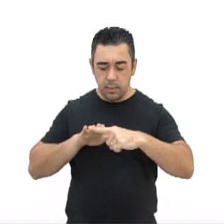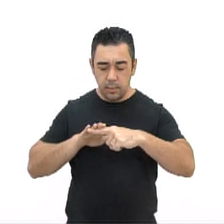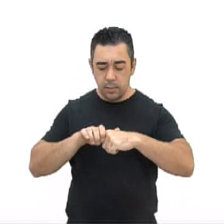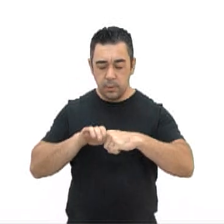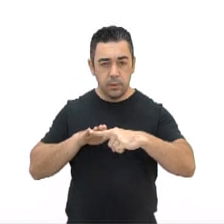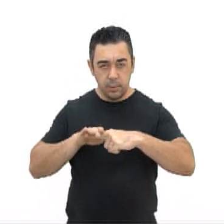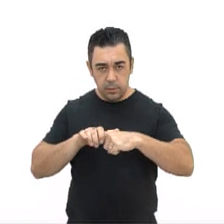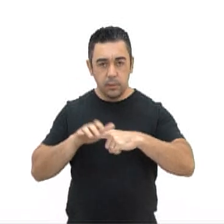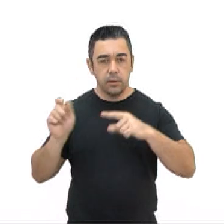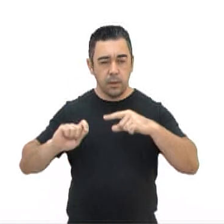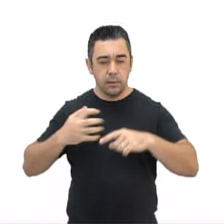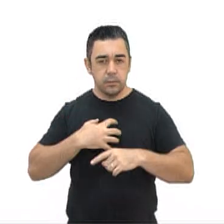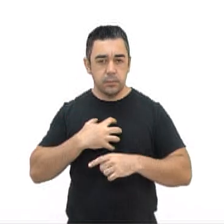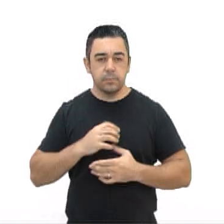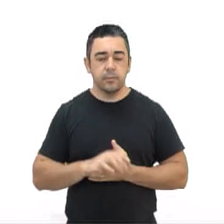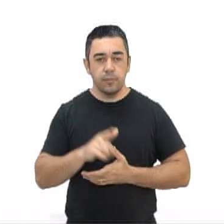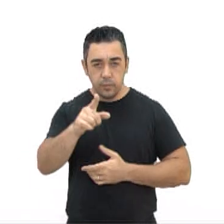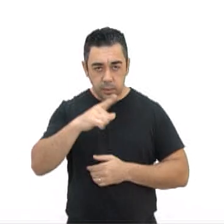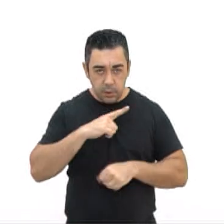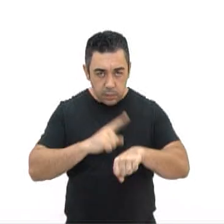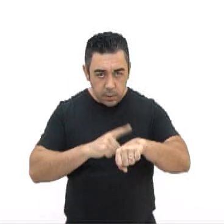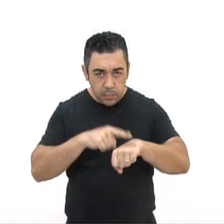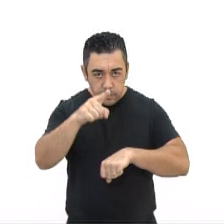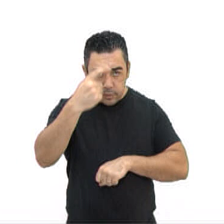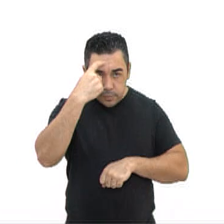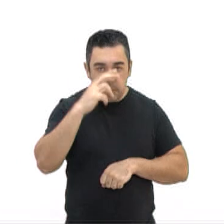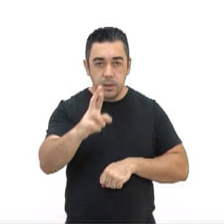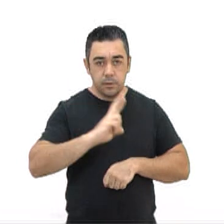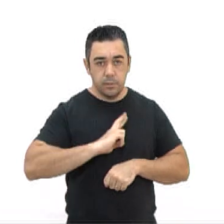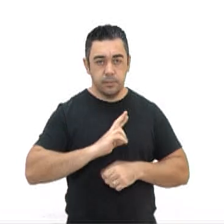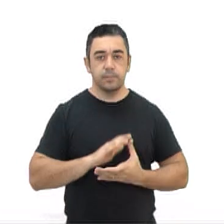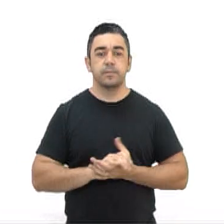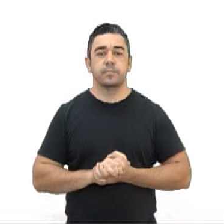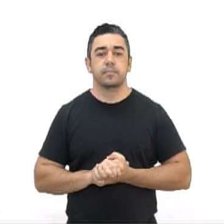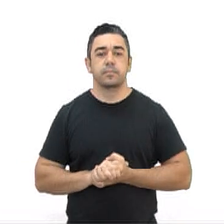relevo. Então vocês terão um tempo para pensar e responder.